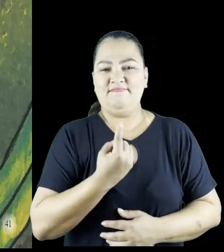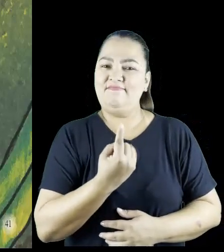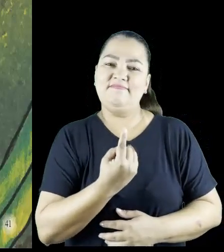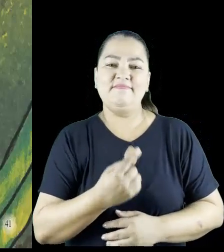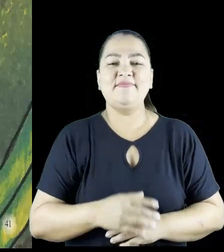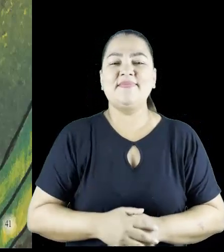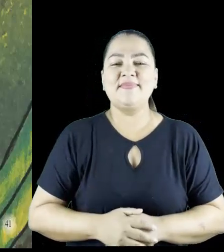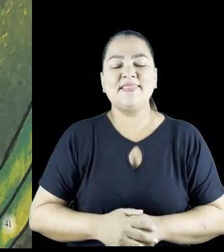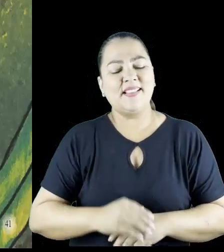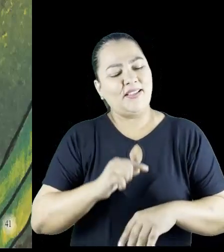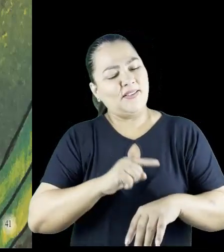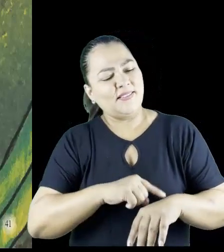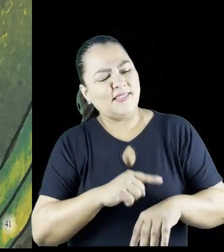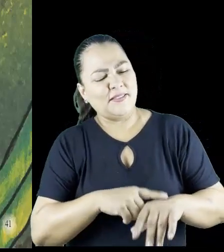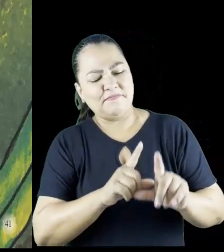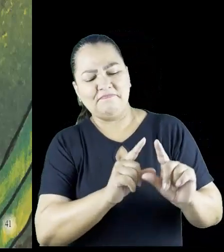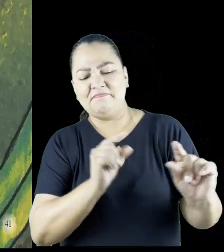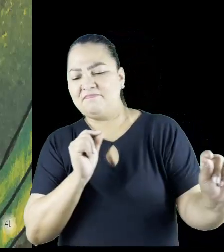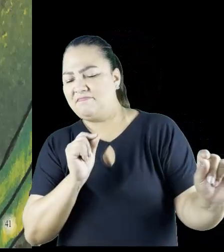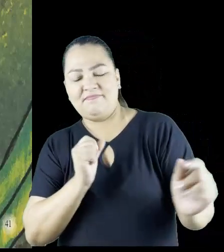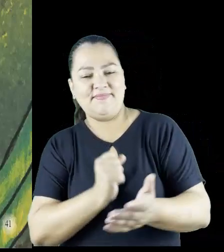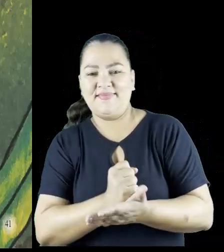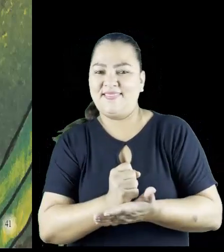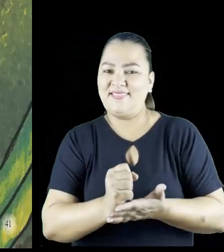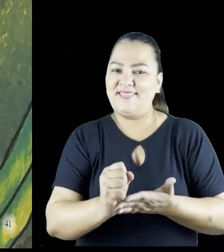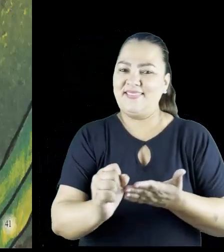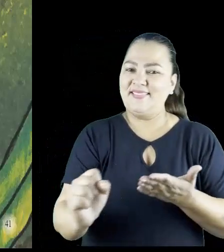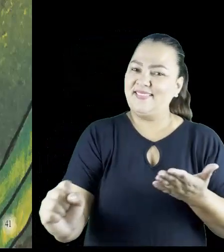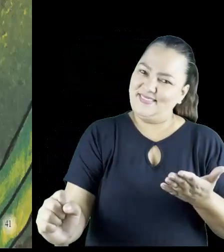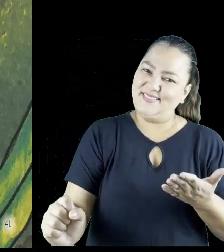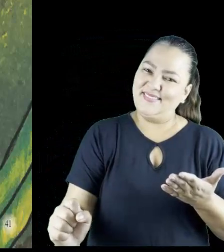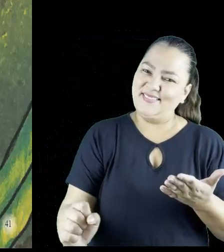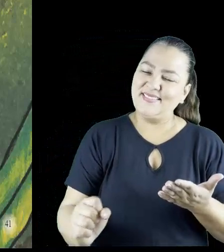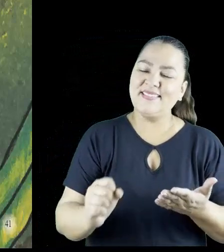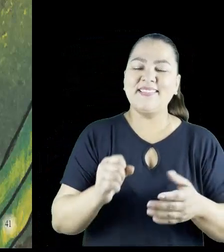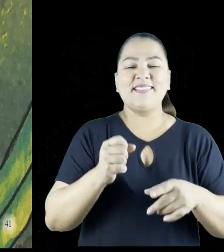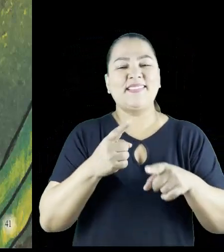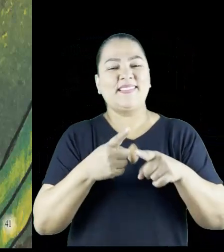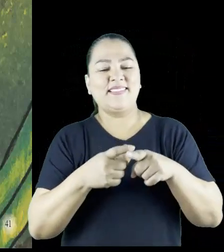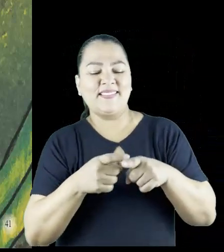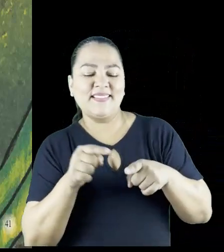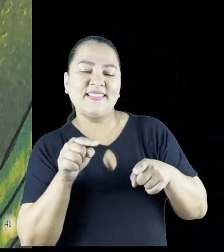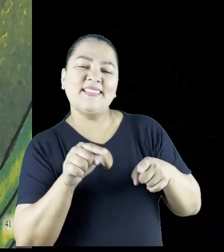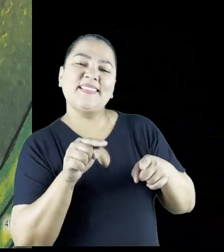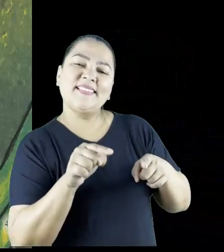sinta sozinha, o tempo de ir embora já foi.